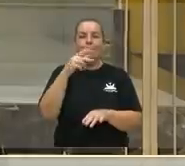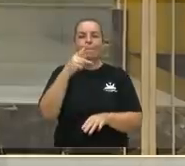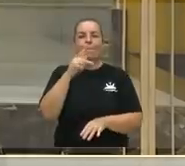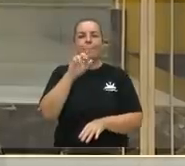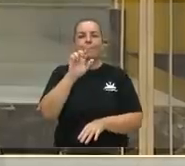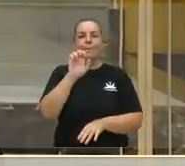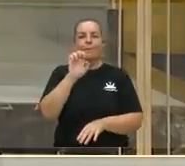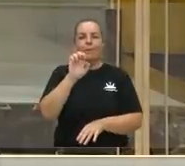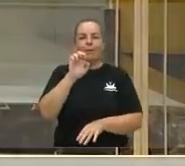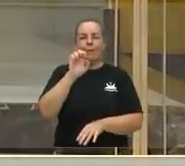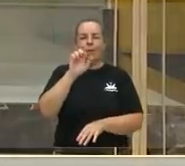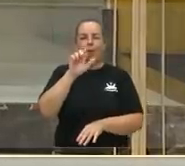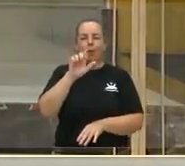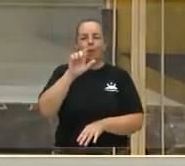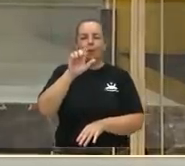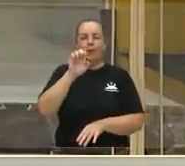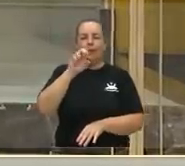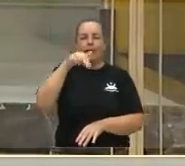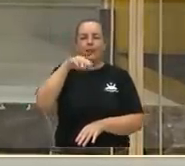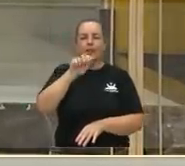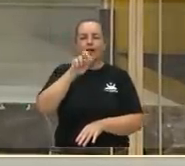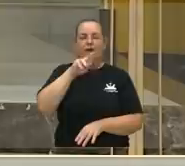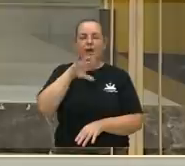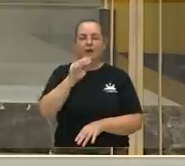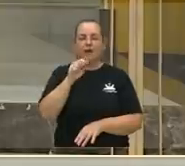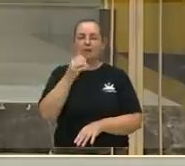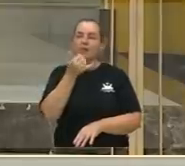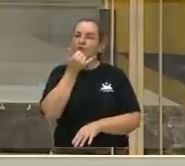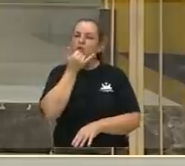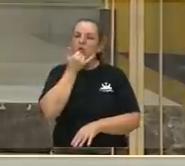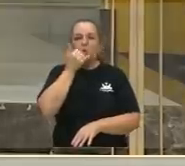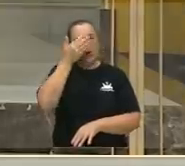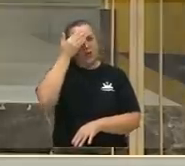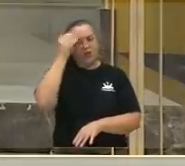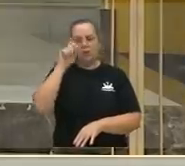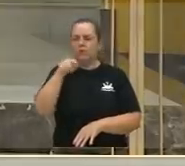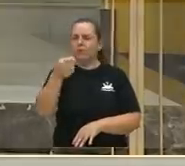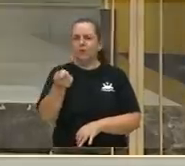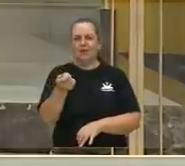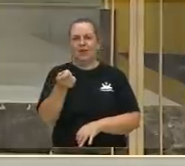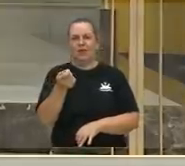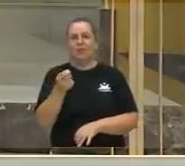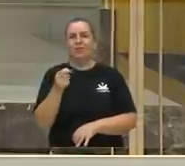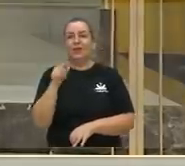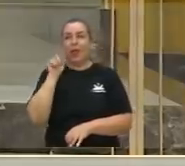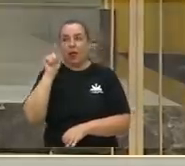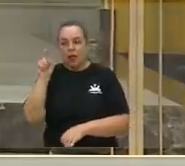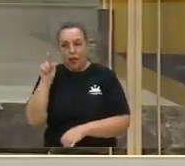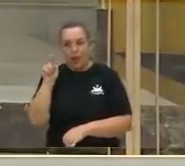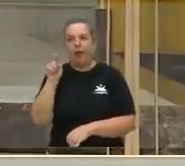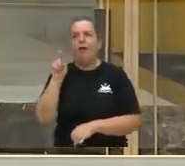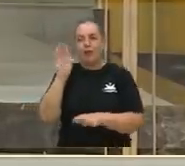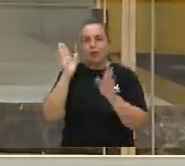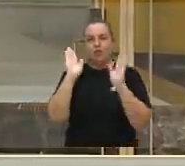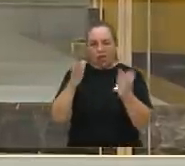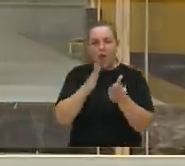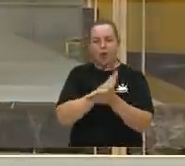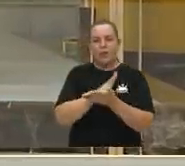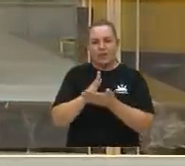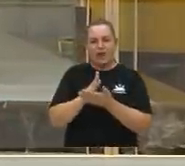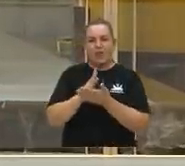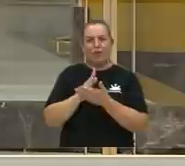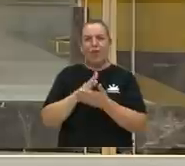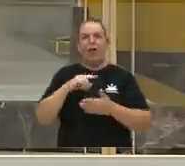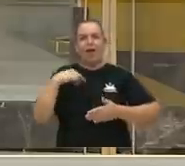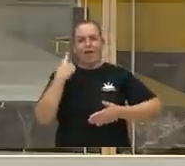e mais ainda no sagrado coração de jesus que ninguém chegue na páscoa mesmo distante da